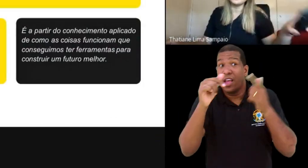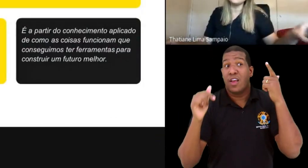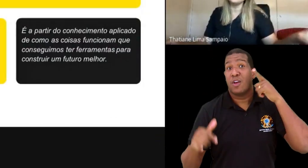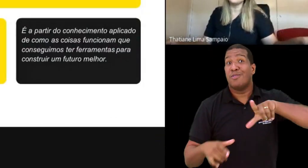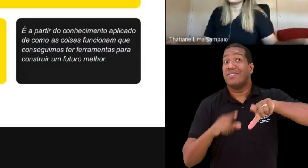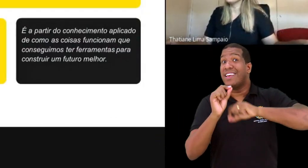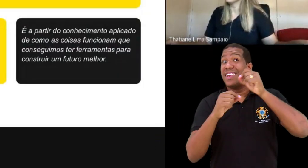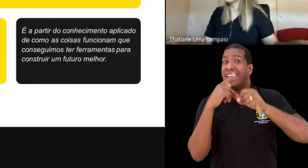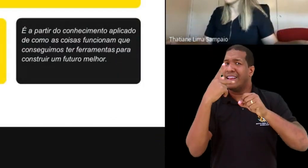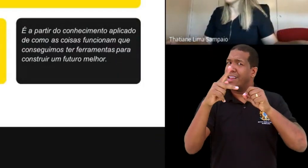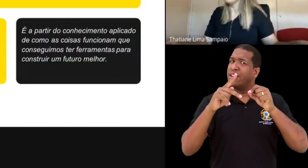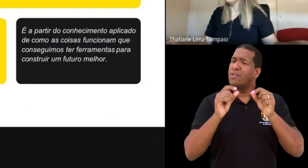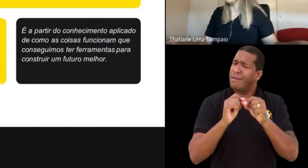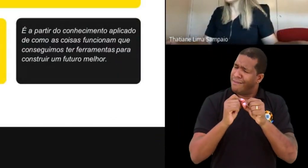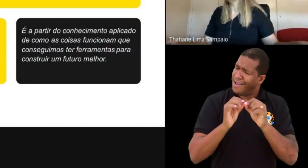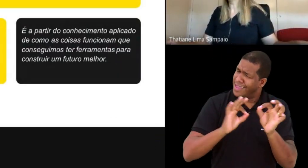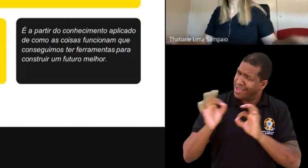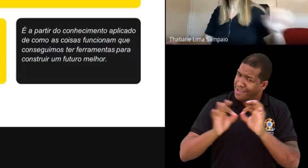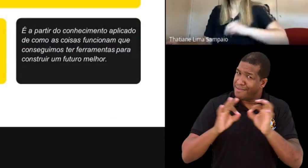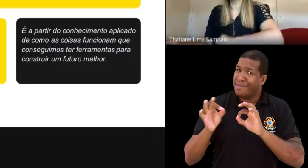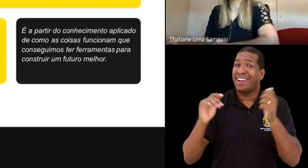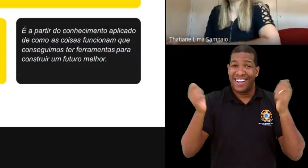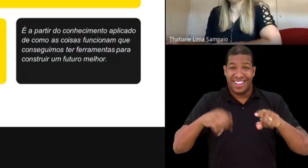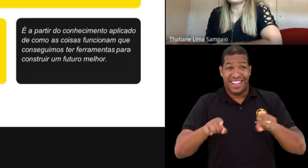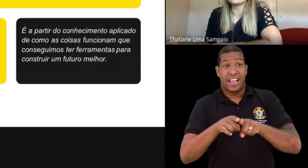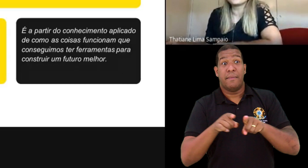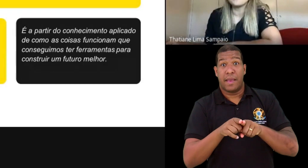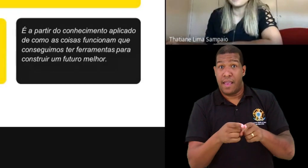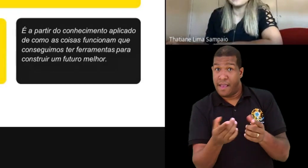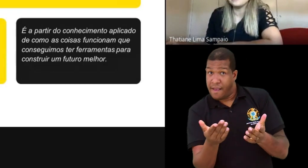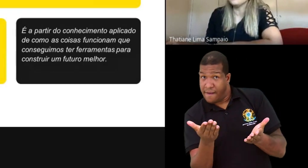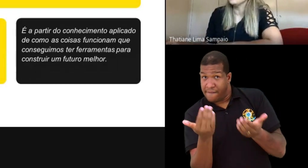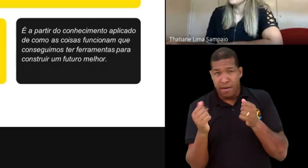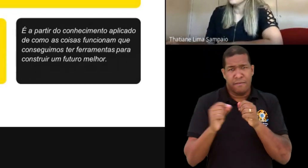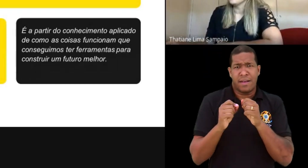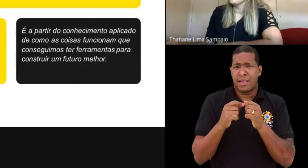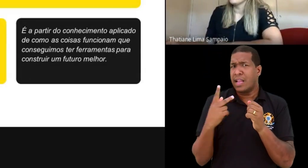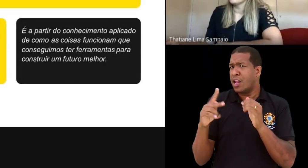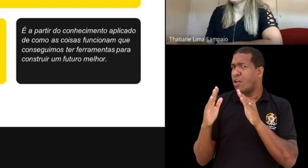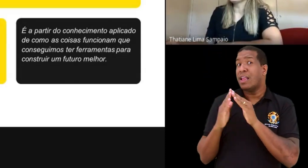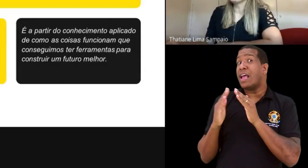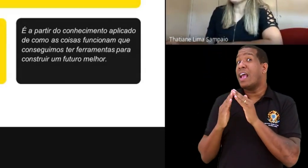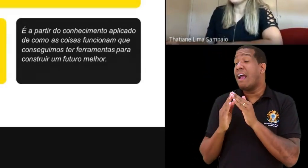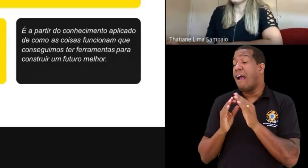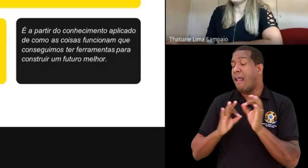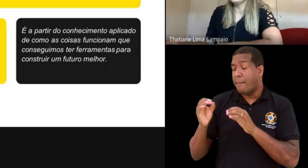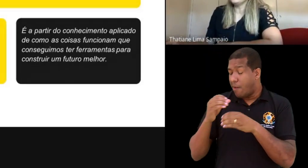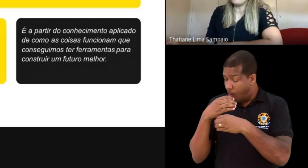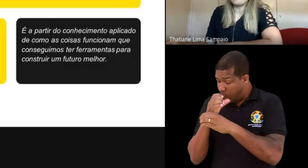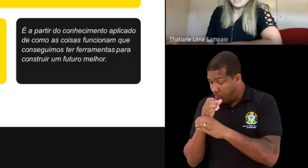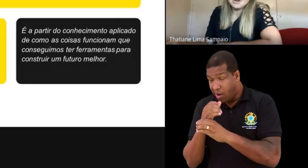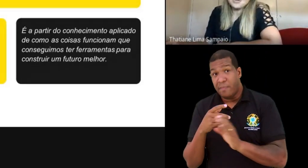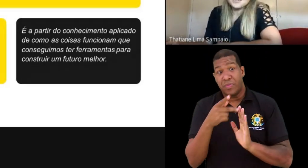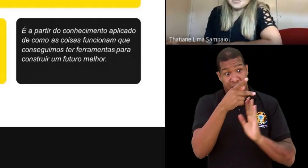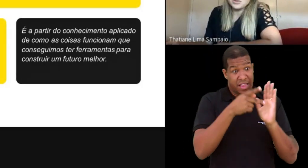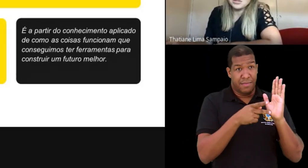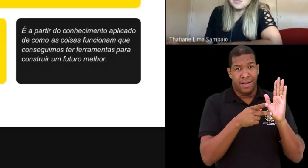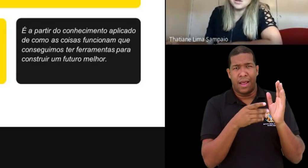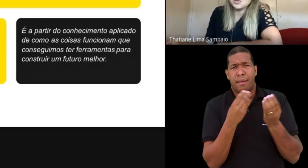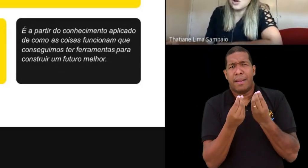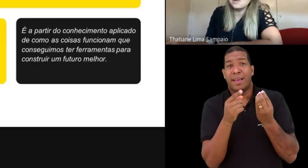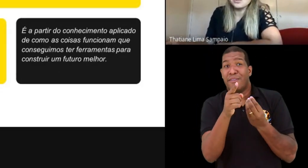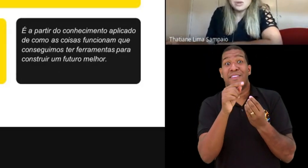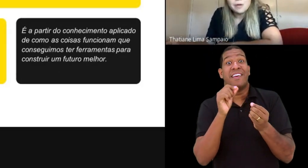montar, então, o nosso microscópio de luz. Então, como montar um microscópio caseiro? O nosso projeto, então, é para você